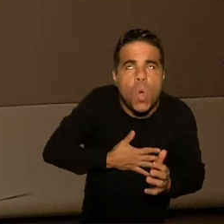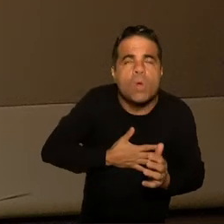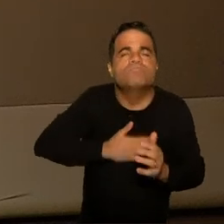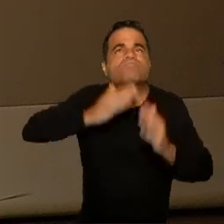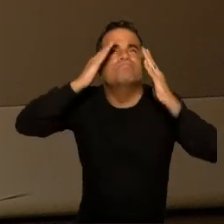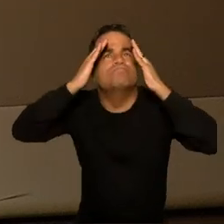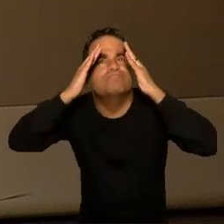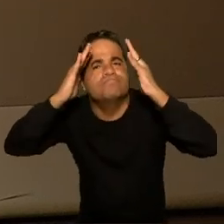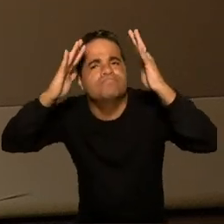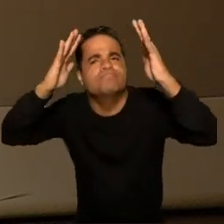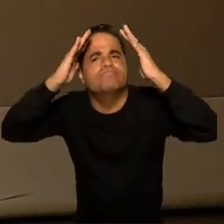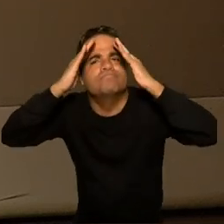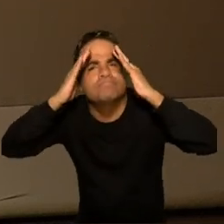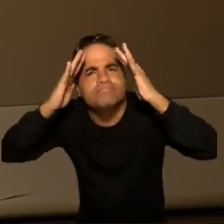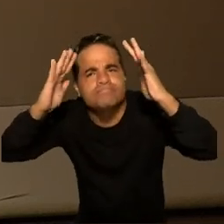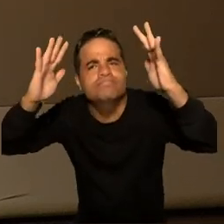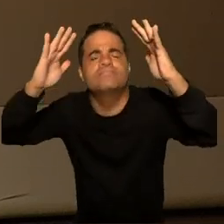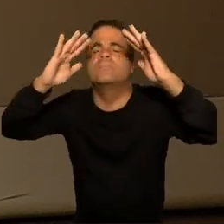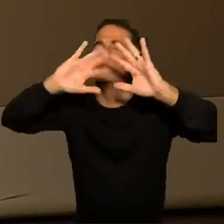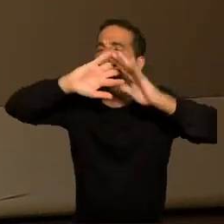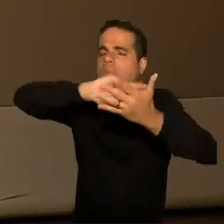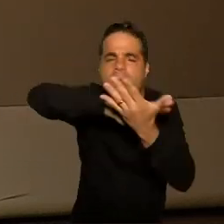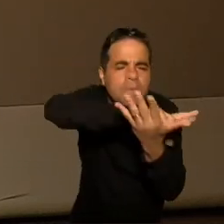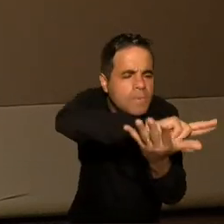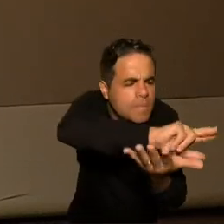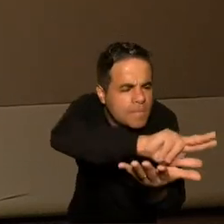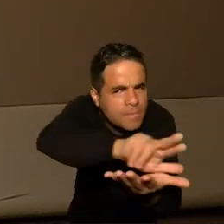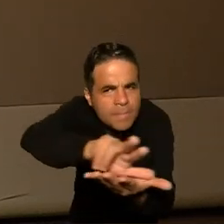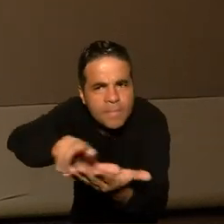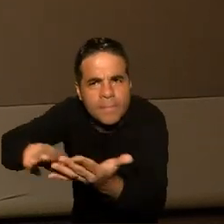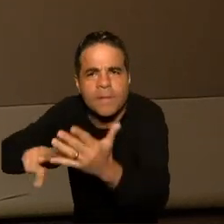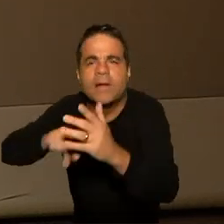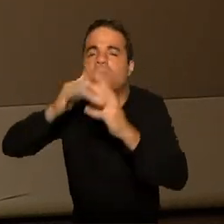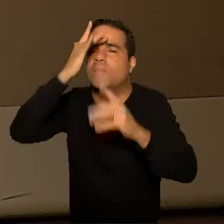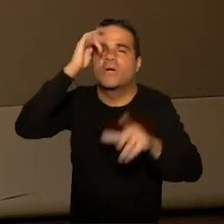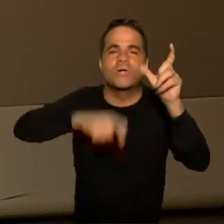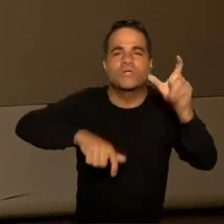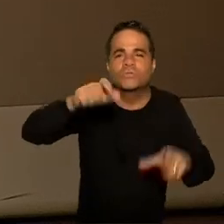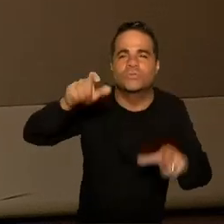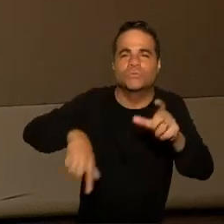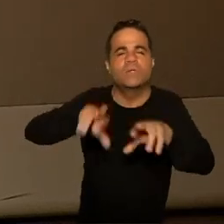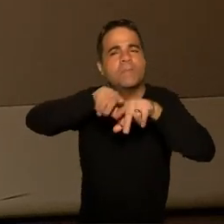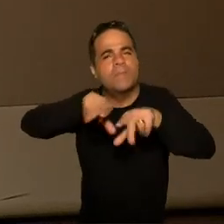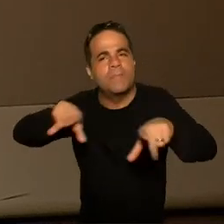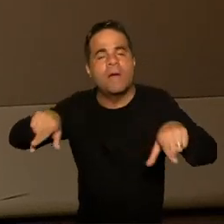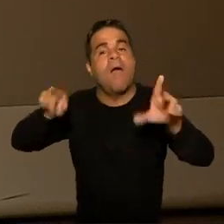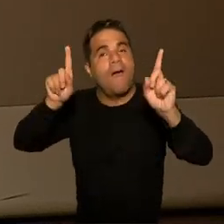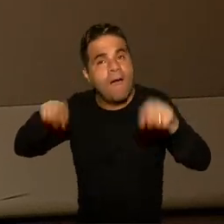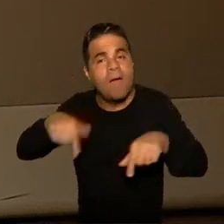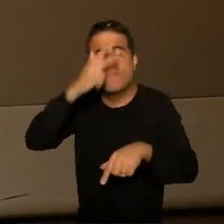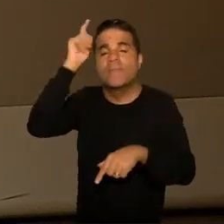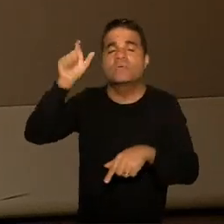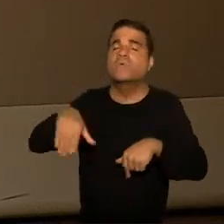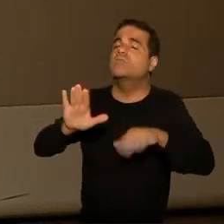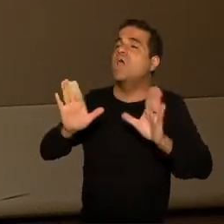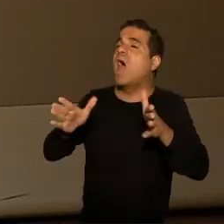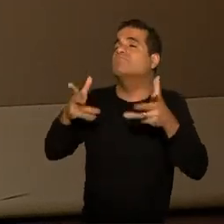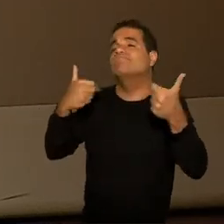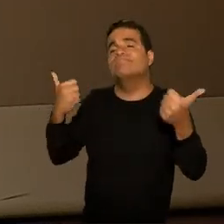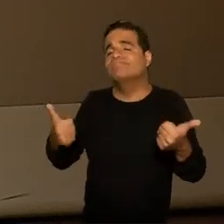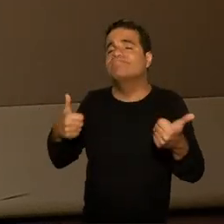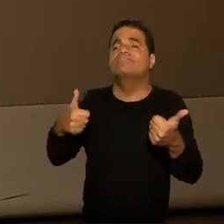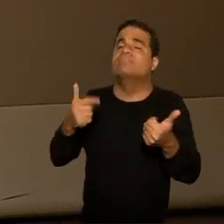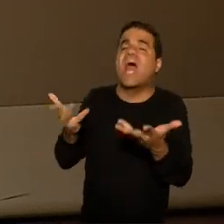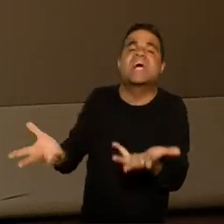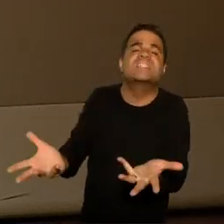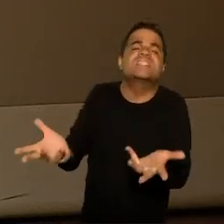em públicos no plural porque são muitos diversos essas pessoas e é aquela pessoa que geralmente vai